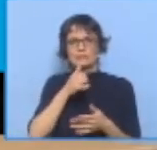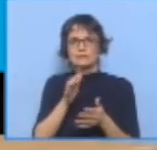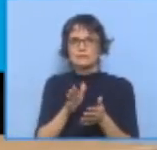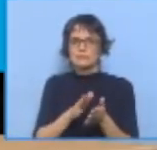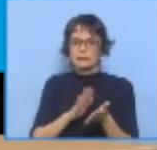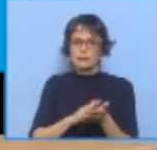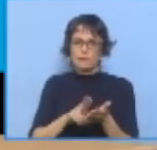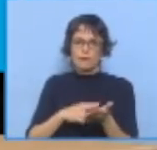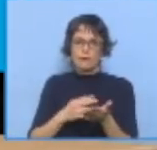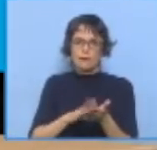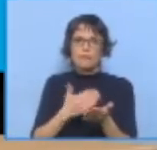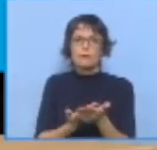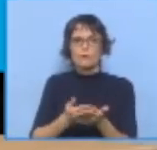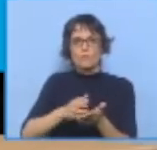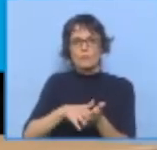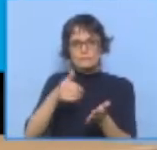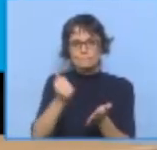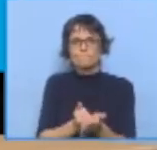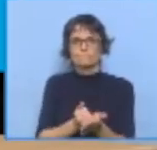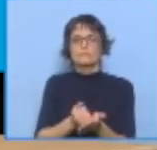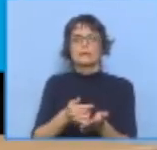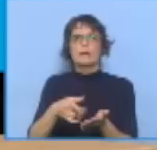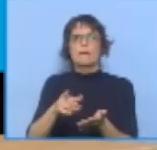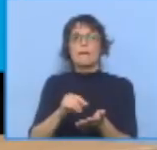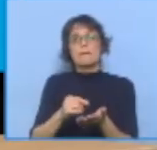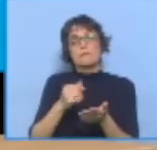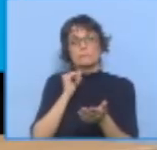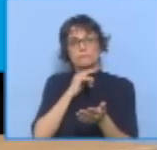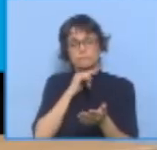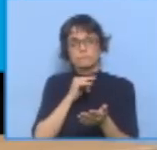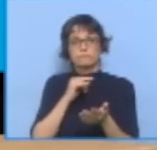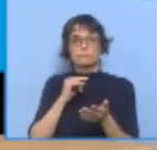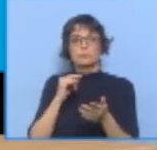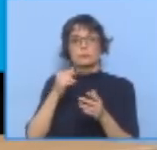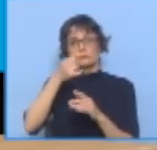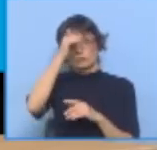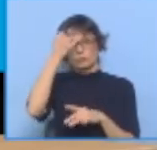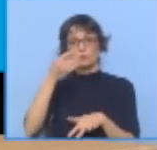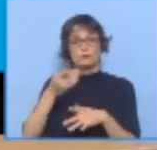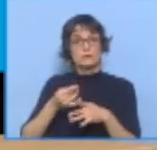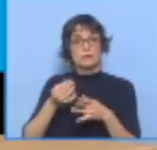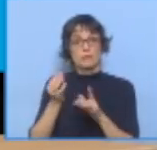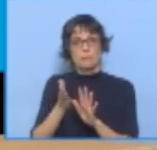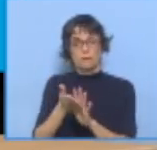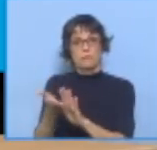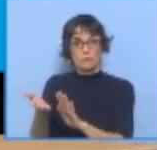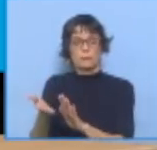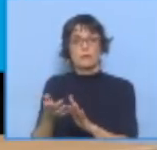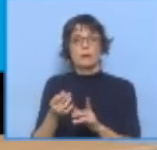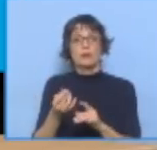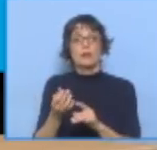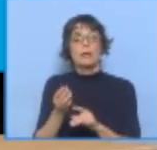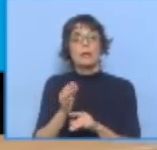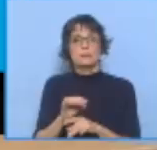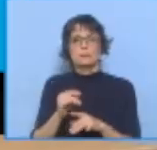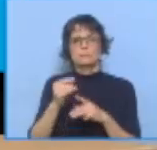completa, que será para servir na liturgia, mas também noutras áreas de formação da Igreja, nomeadamente